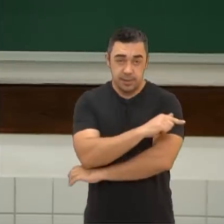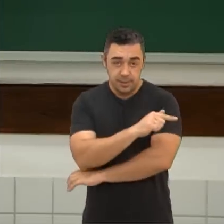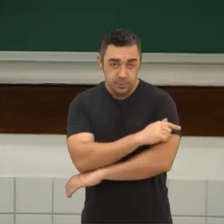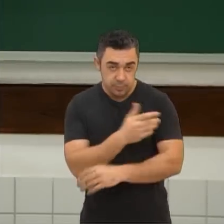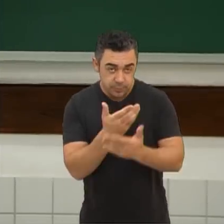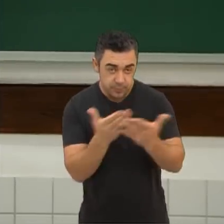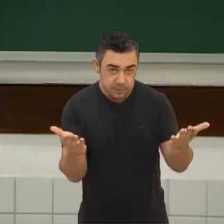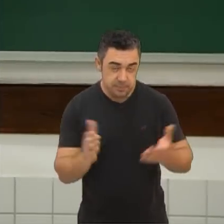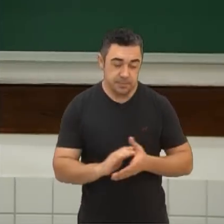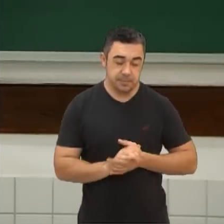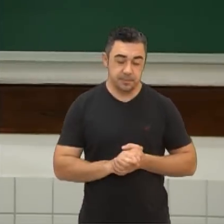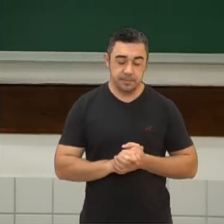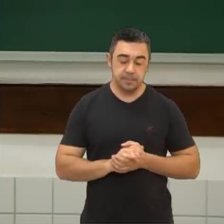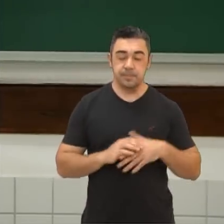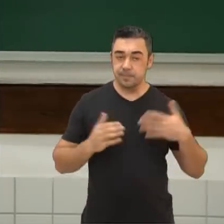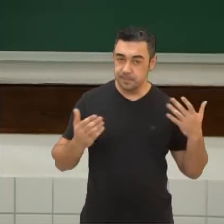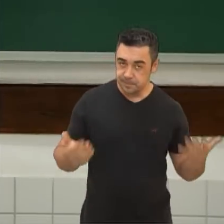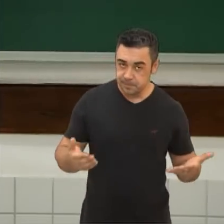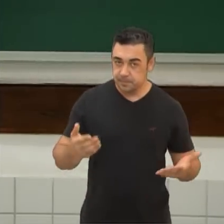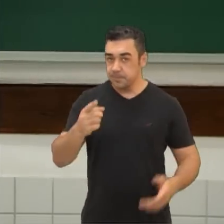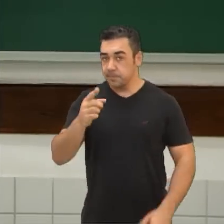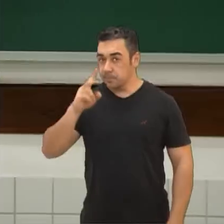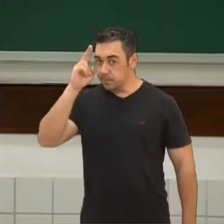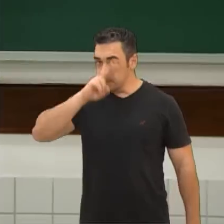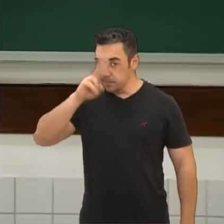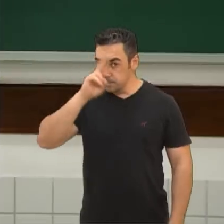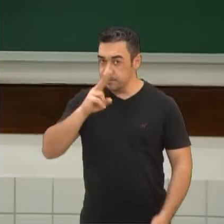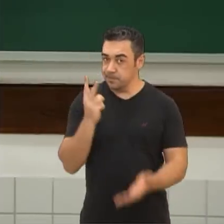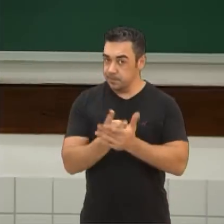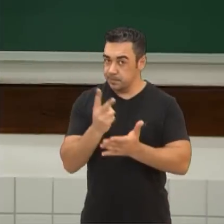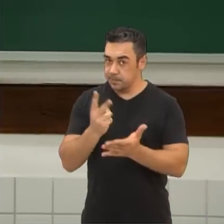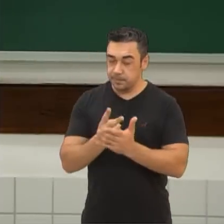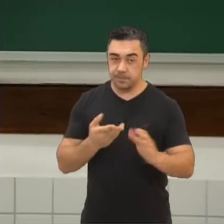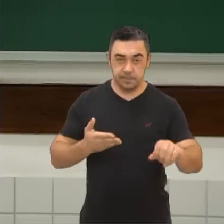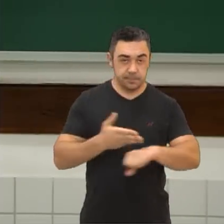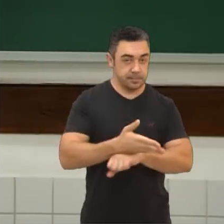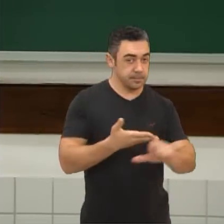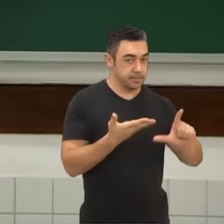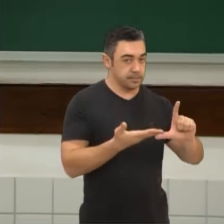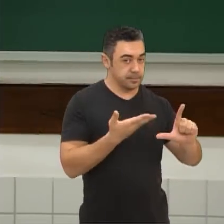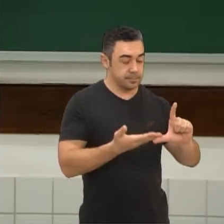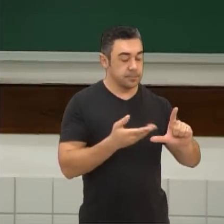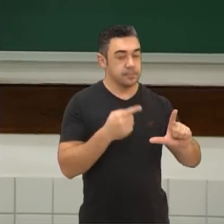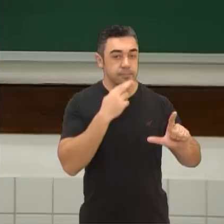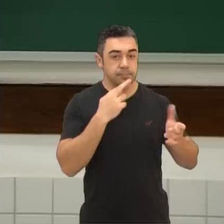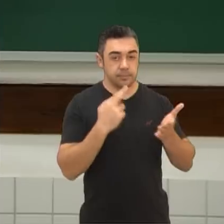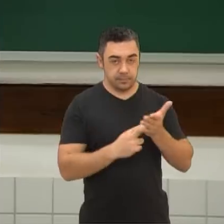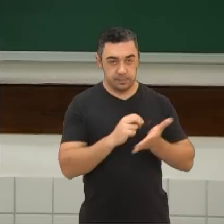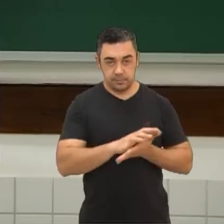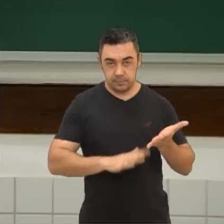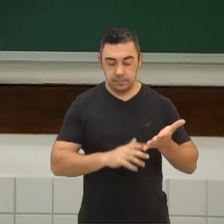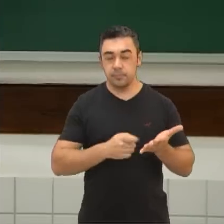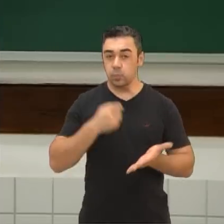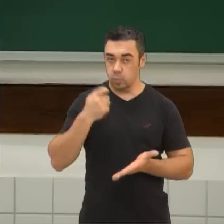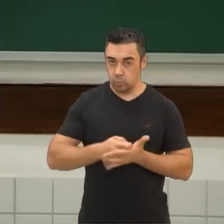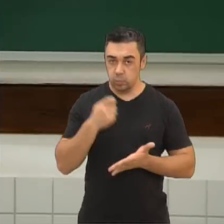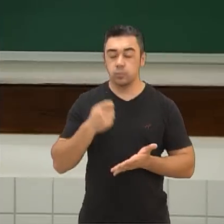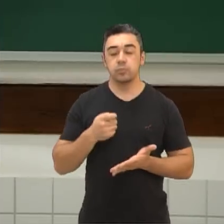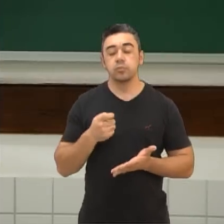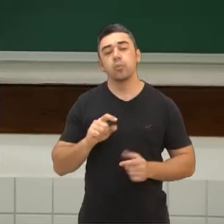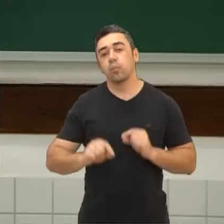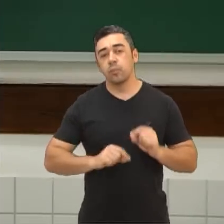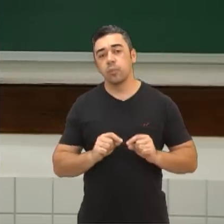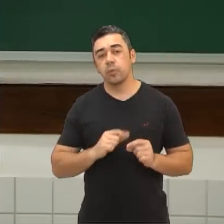vocês. Então, lembrem-se de acessar o Classroom, fazer a atividade obrigatória